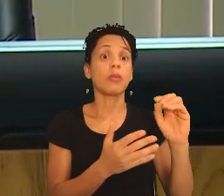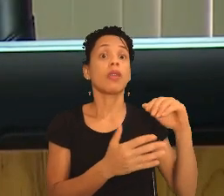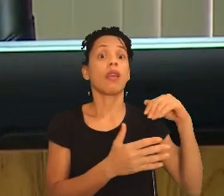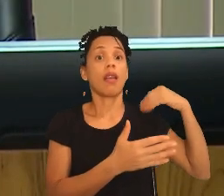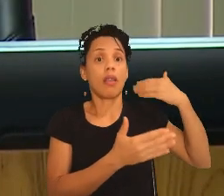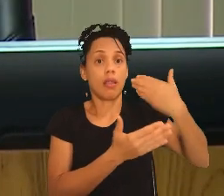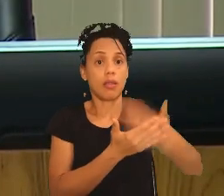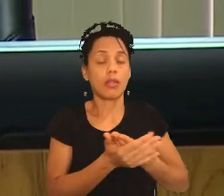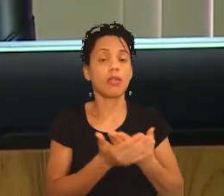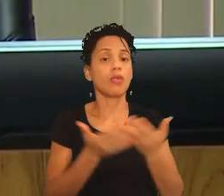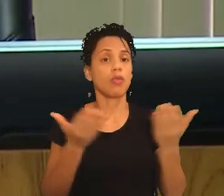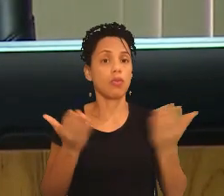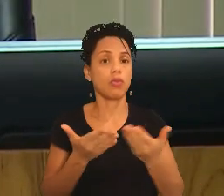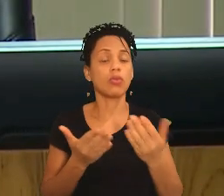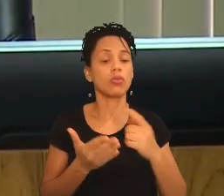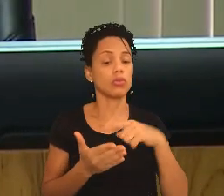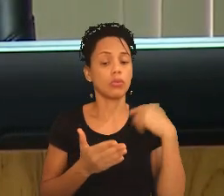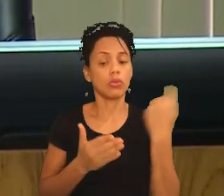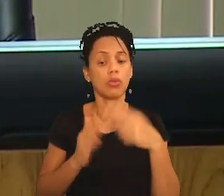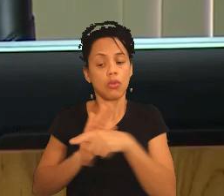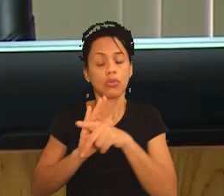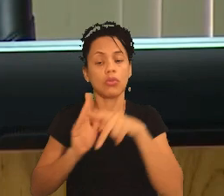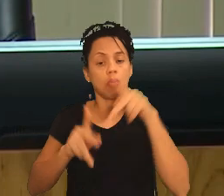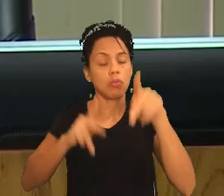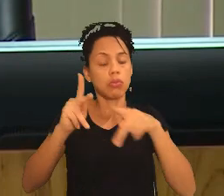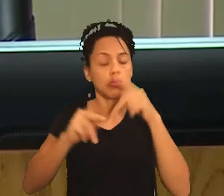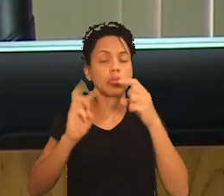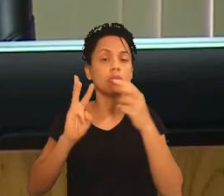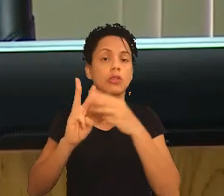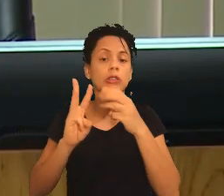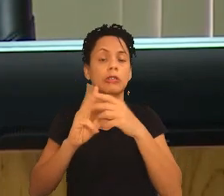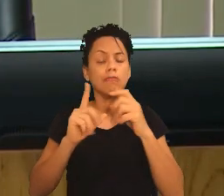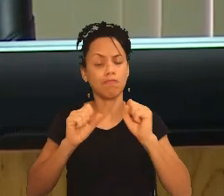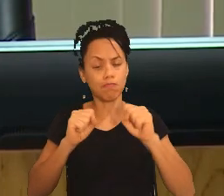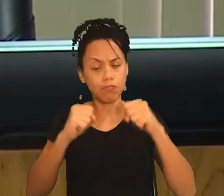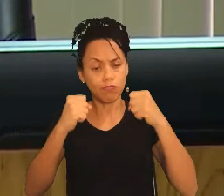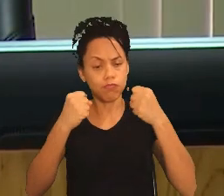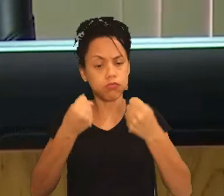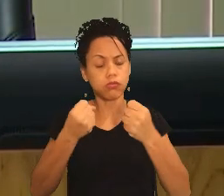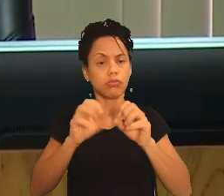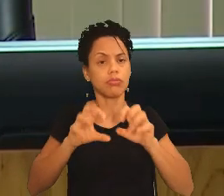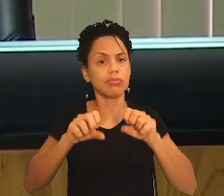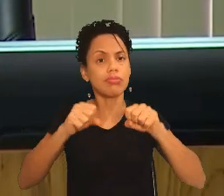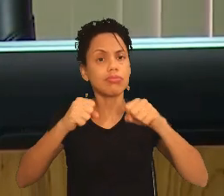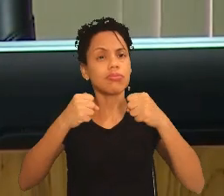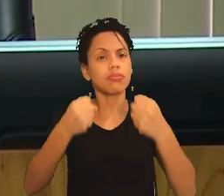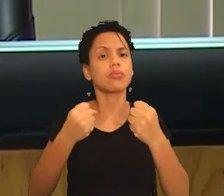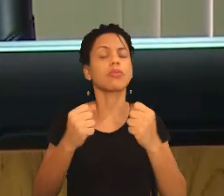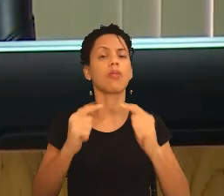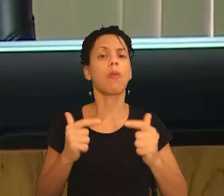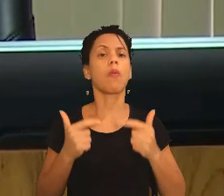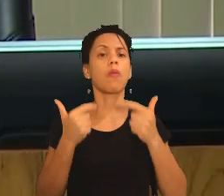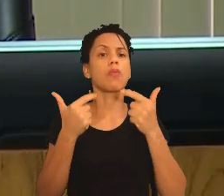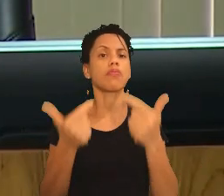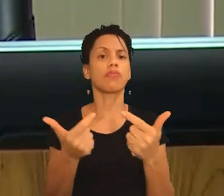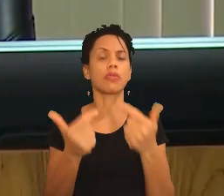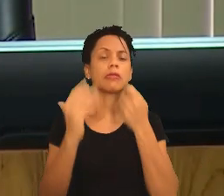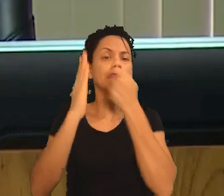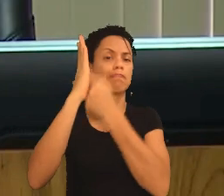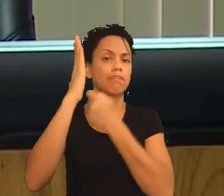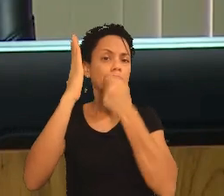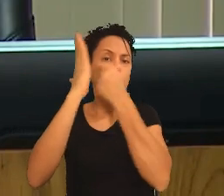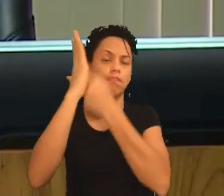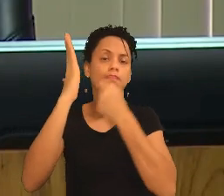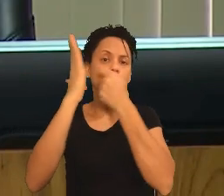de desenvolvimento, né, de progresso, tão chamado progresso. E de lá para cá o nosso povo vem